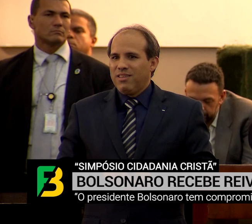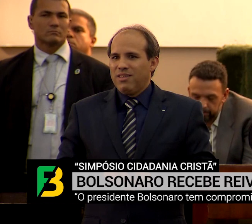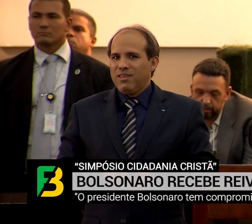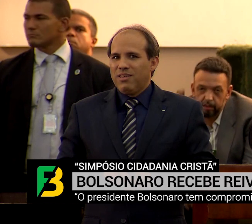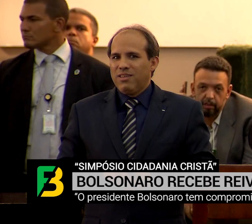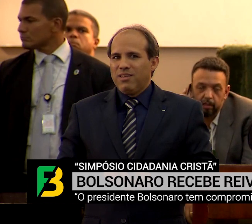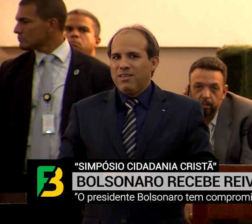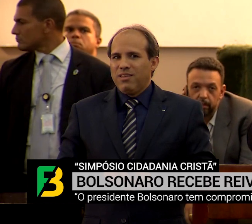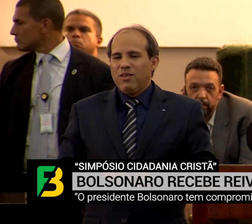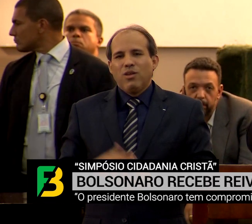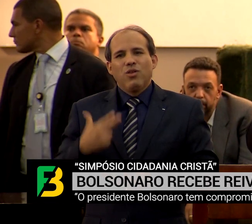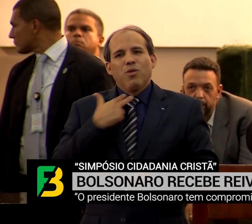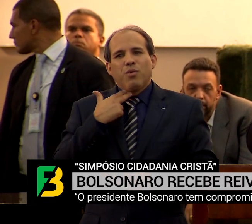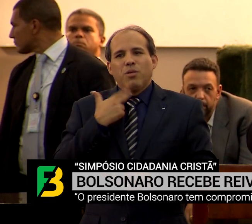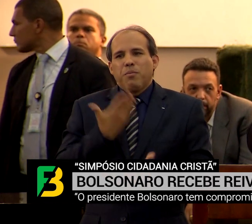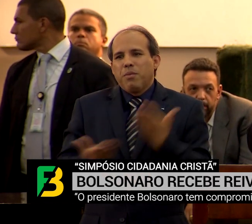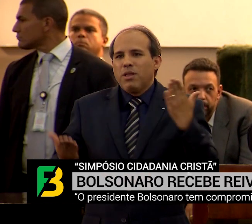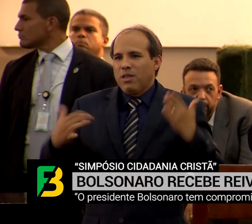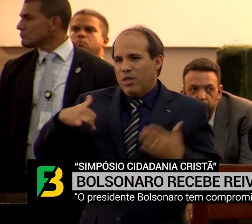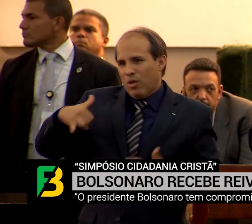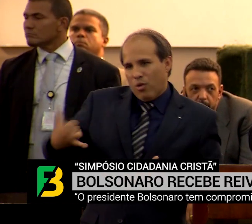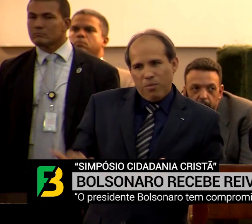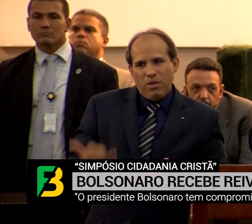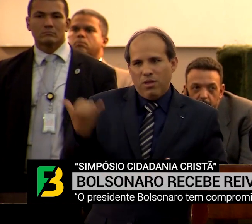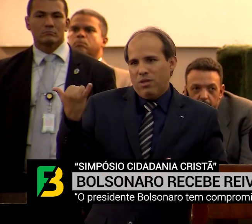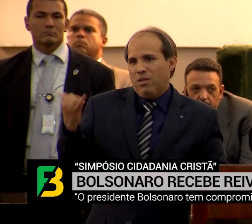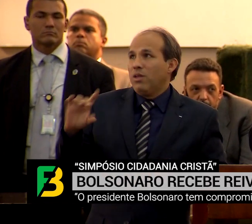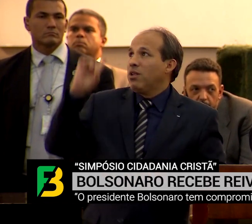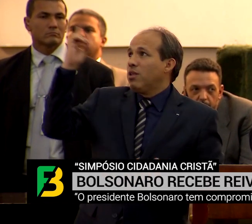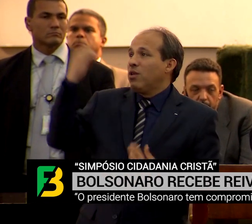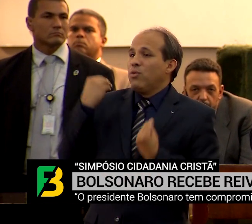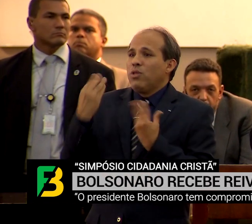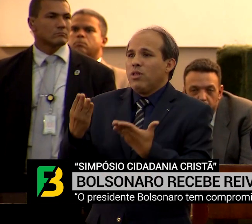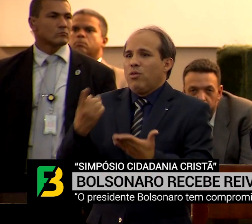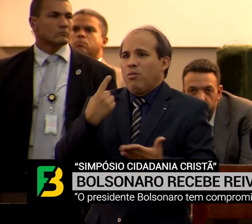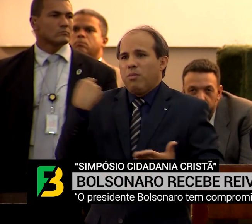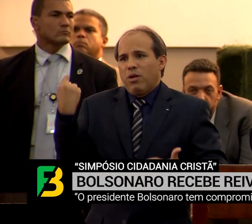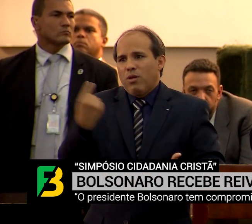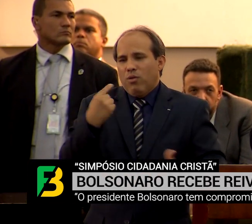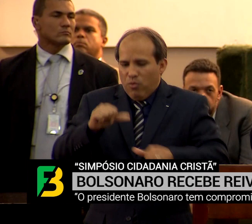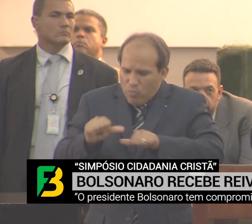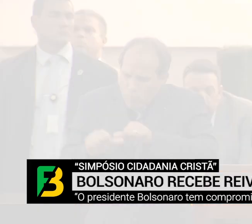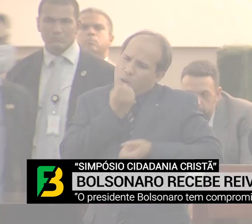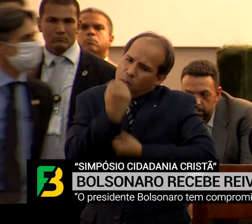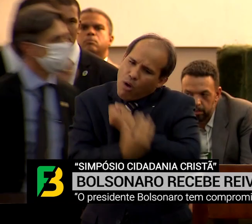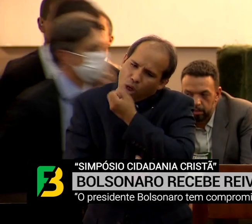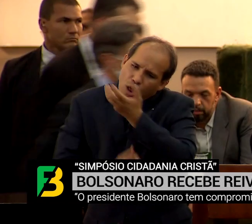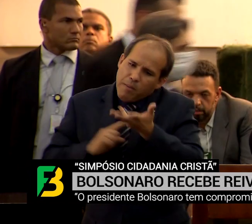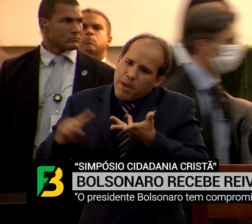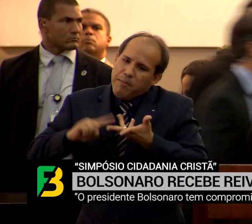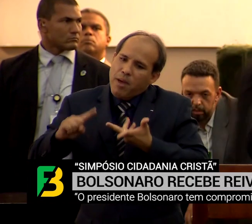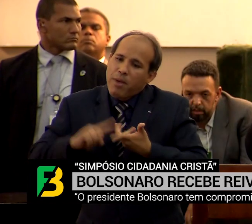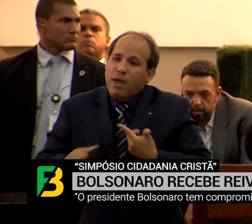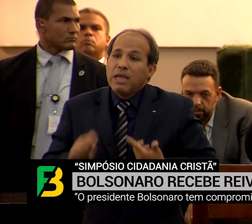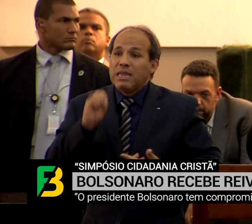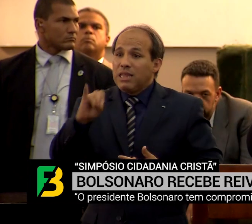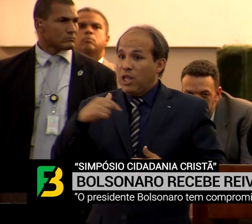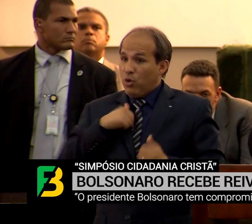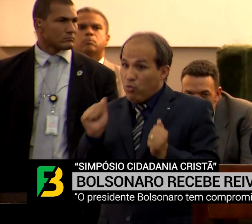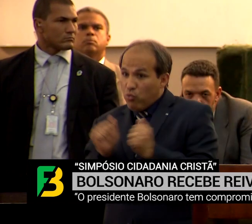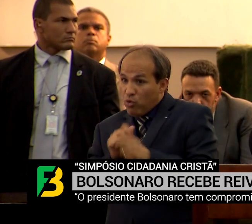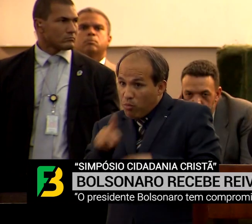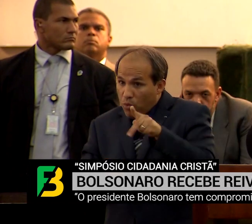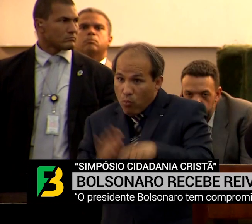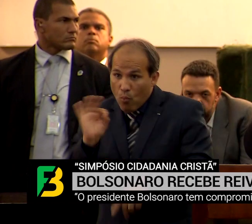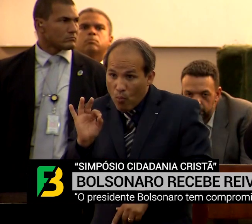Nós não podemos perder a oportunidade que Deus nos deu de mudar o Brasil. Se eu não estiver no meio do povo, eu não sei o